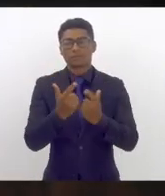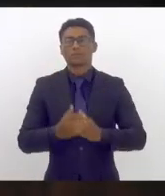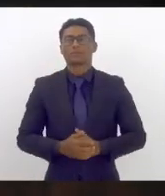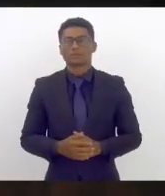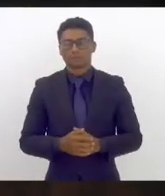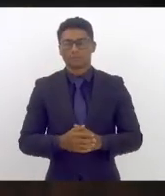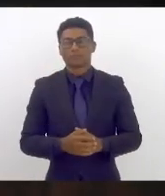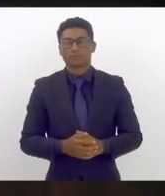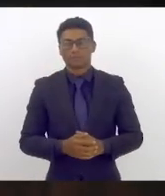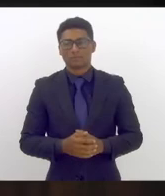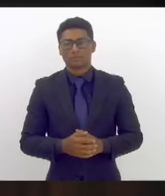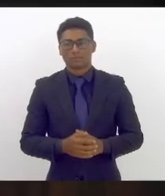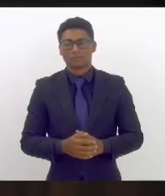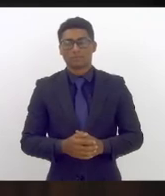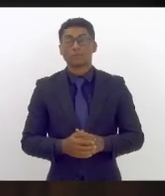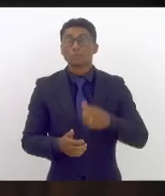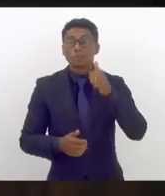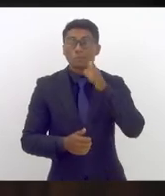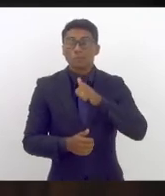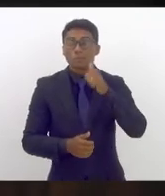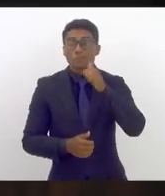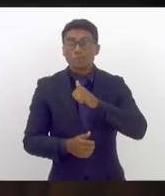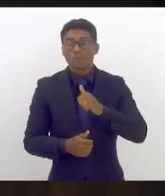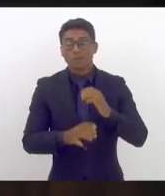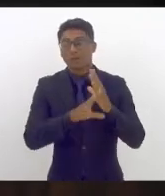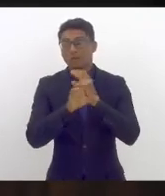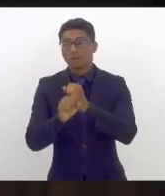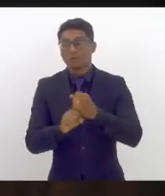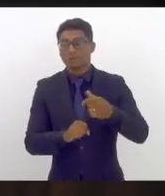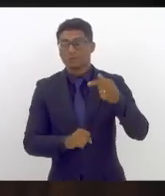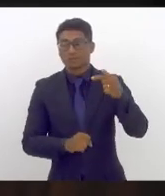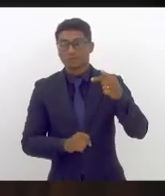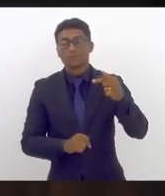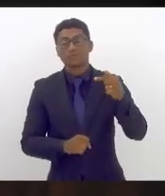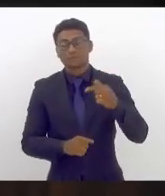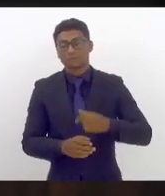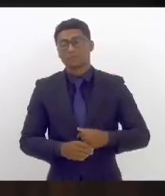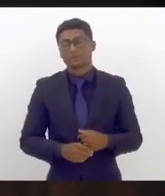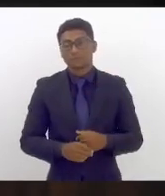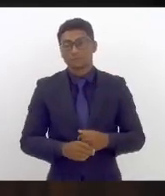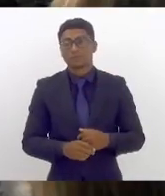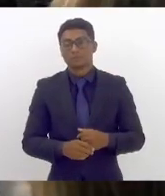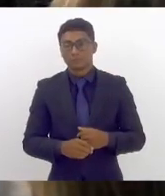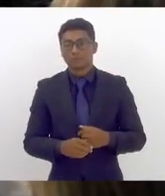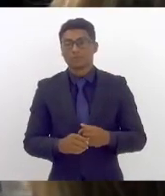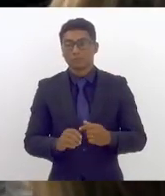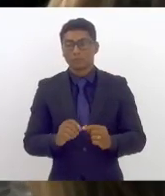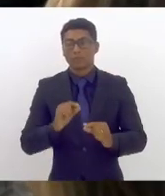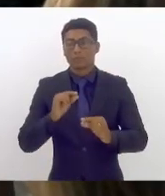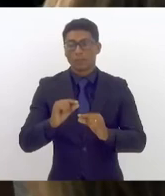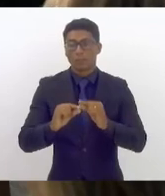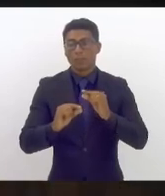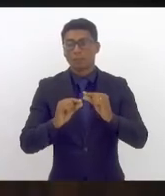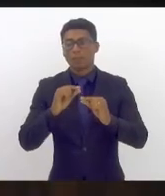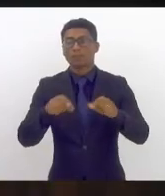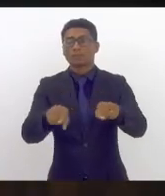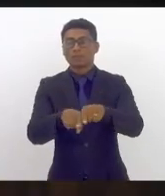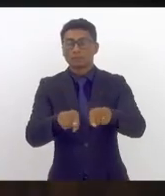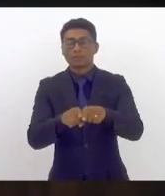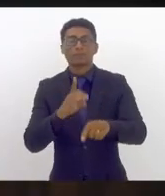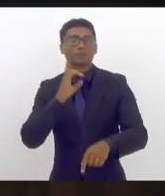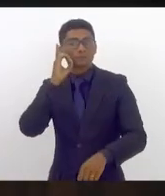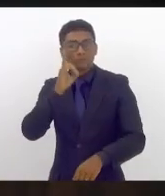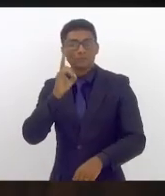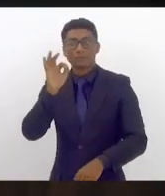com mais sete Mulheres nesse Parlamento Estamos crescendo né Célia aos poucos e também o deputado